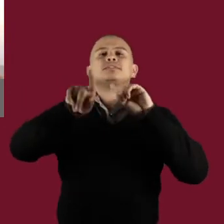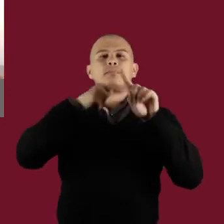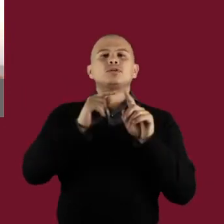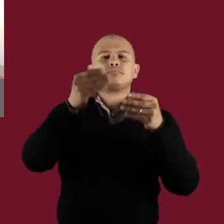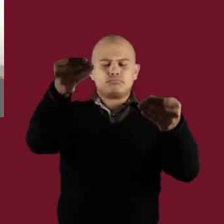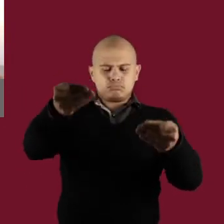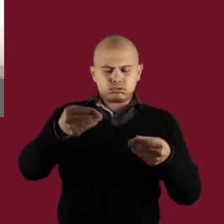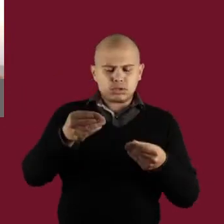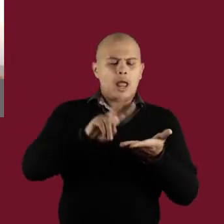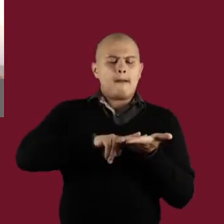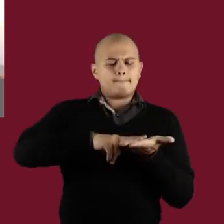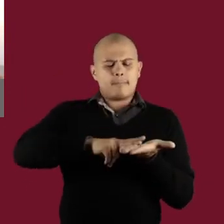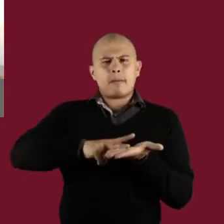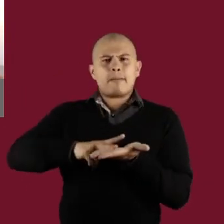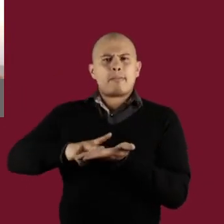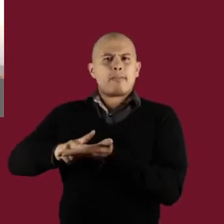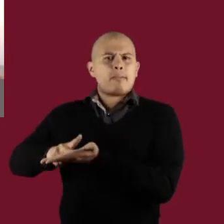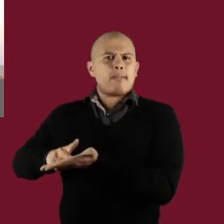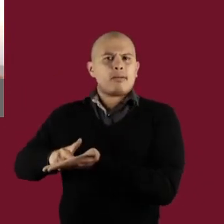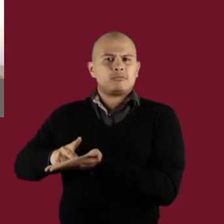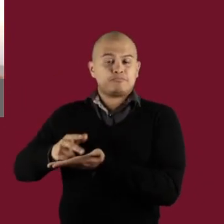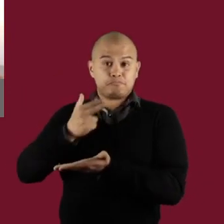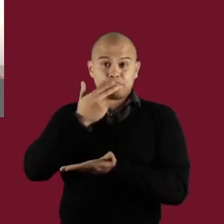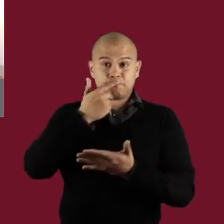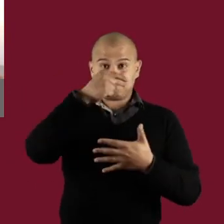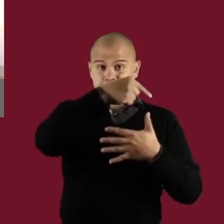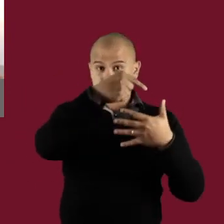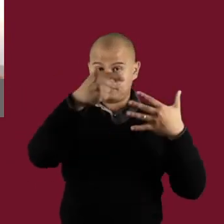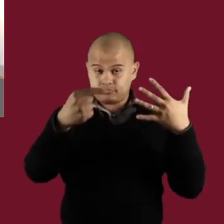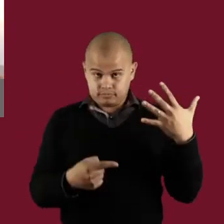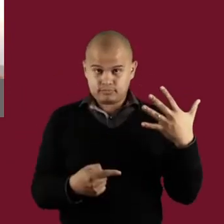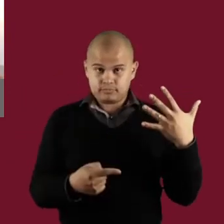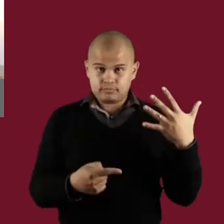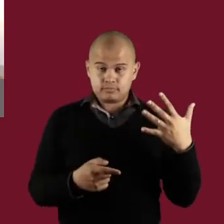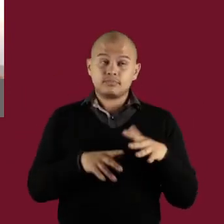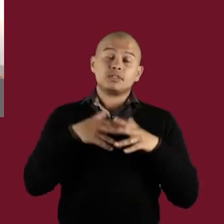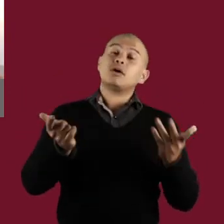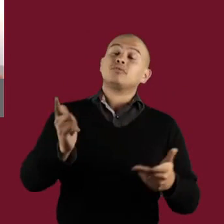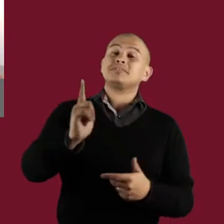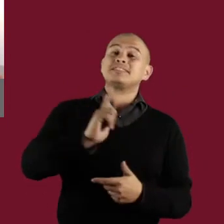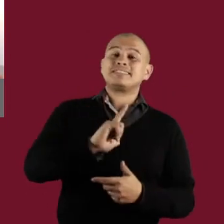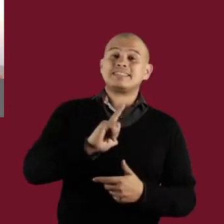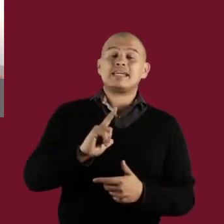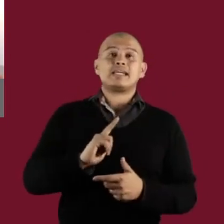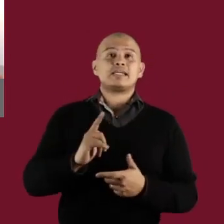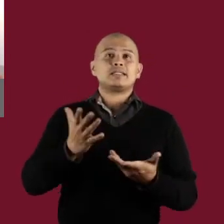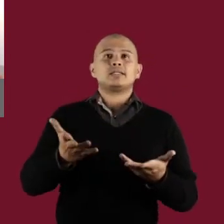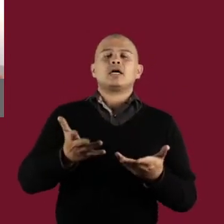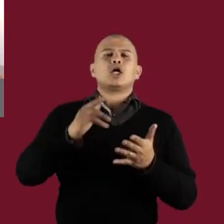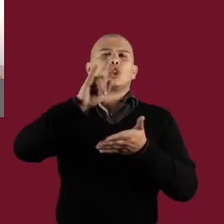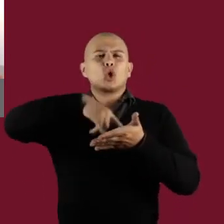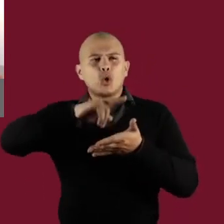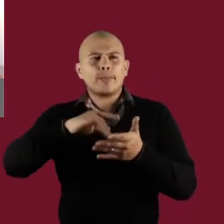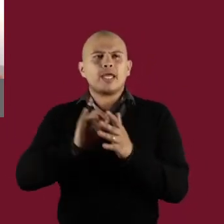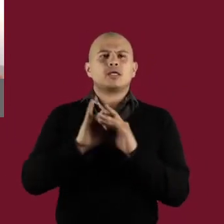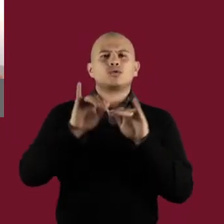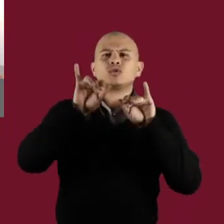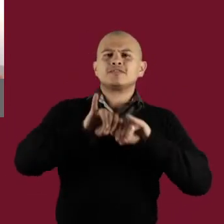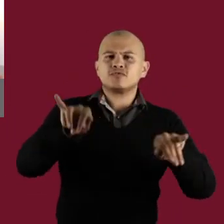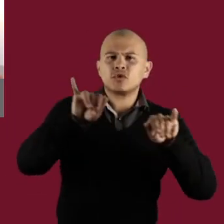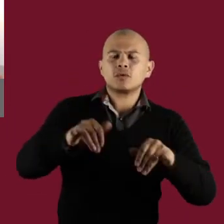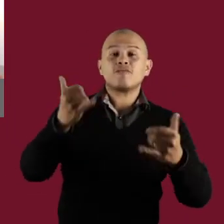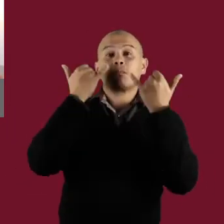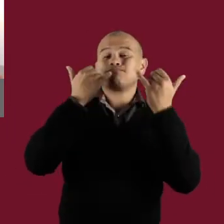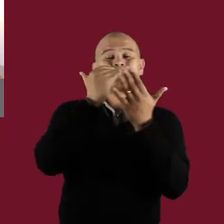línguas oficiais. Então, existe um maior volume de documentos, de notícias, de informação,